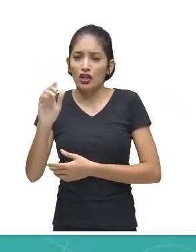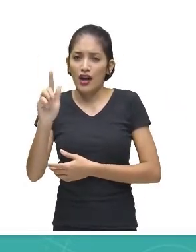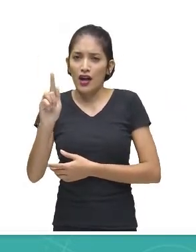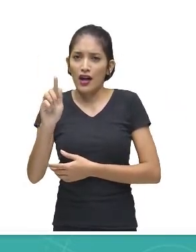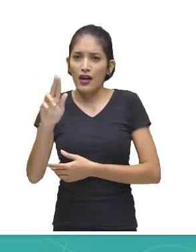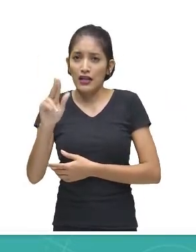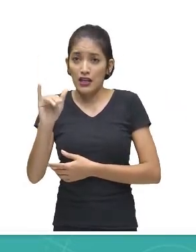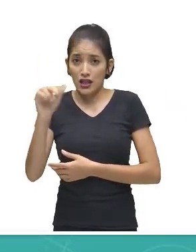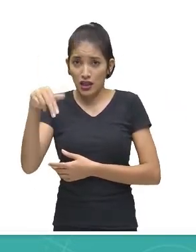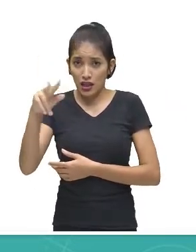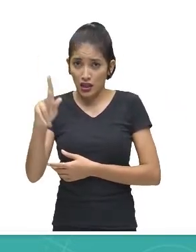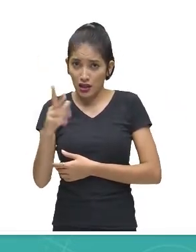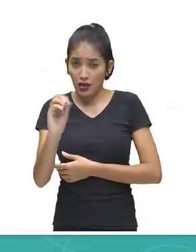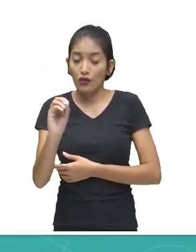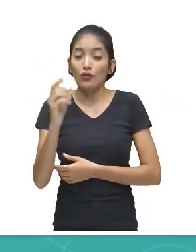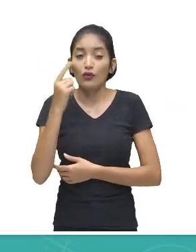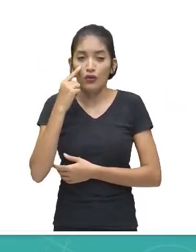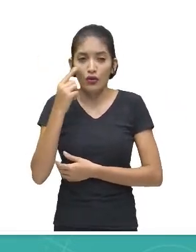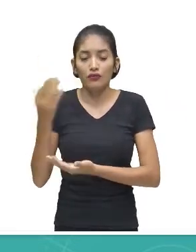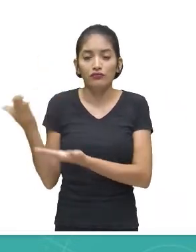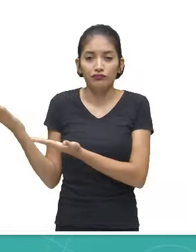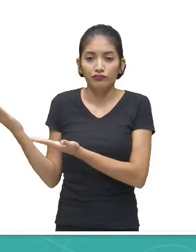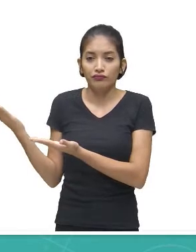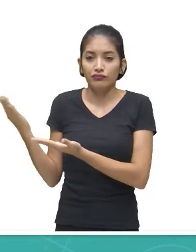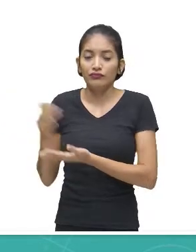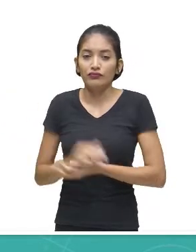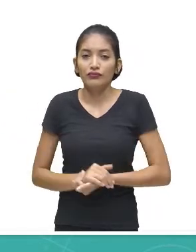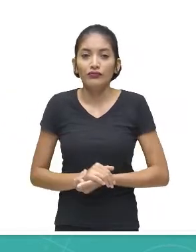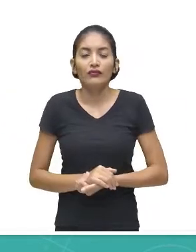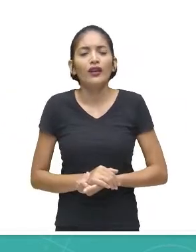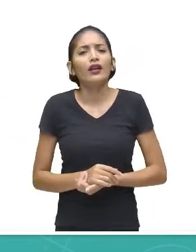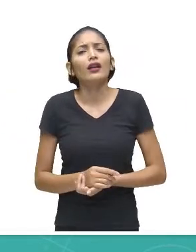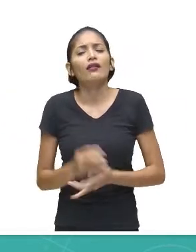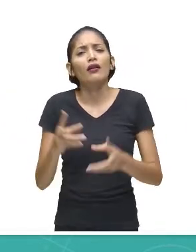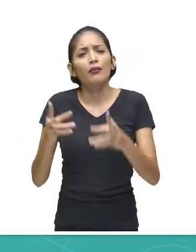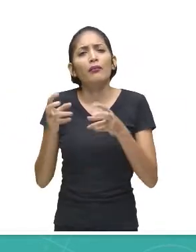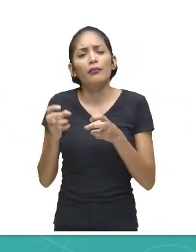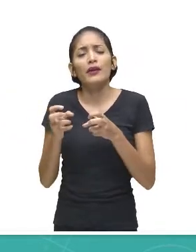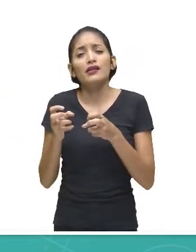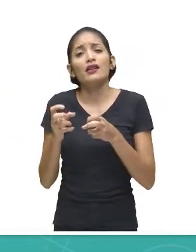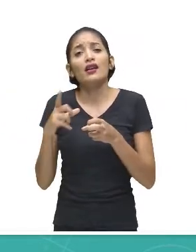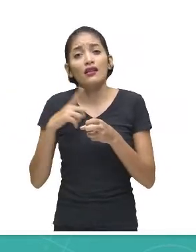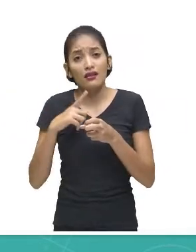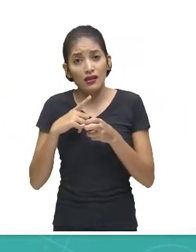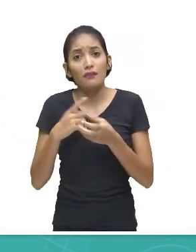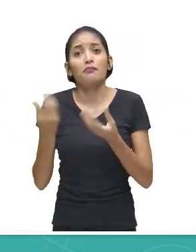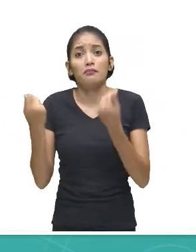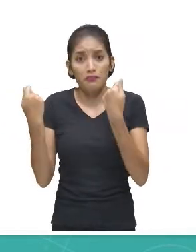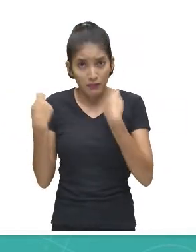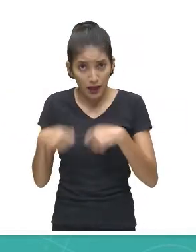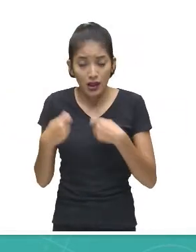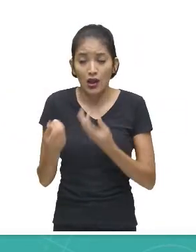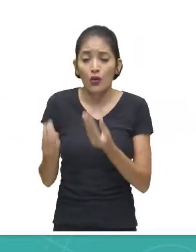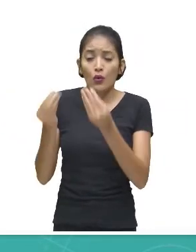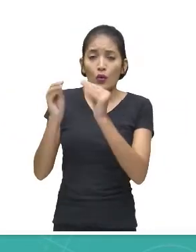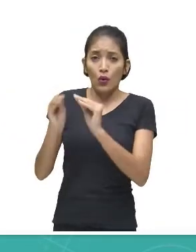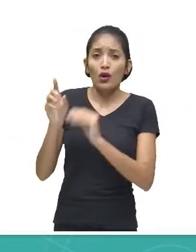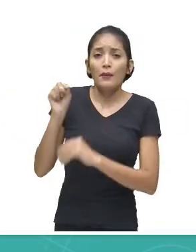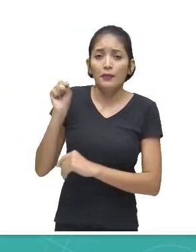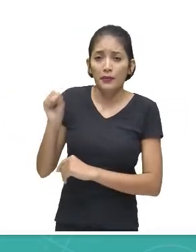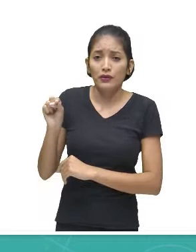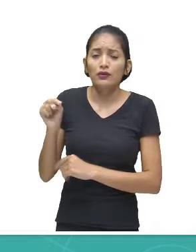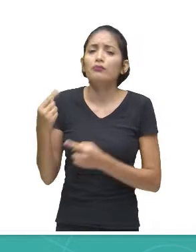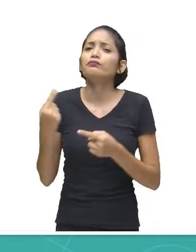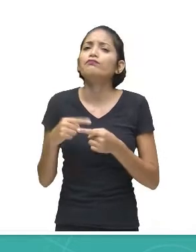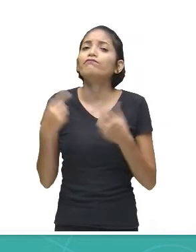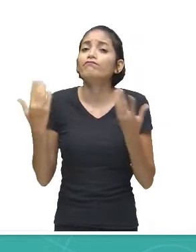aqui, nessa outra letra de música, você vai observar que há necessidade de você colocar a pontuação. Por